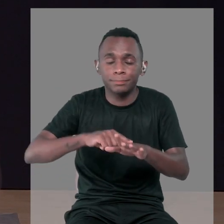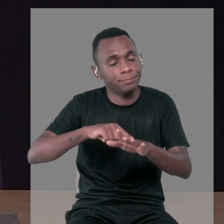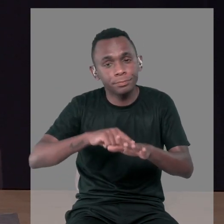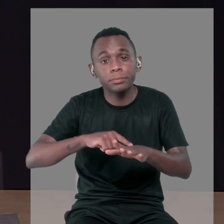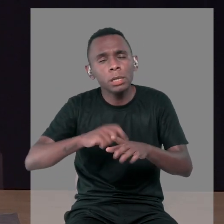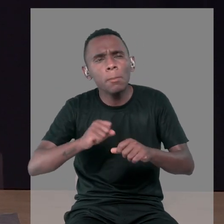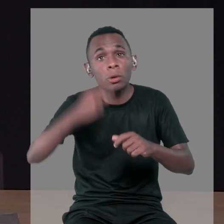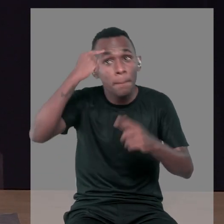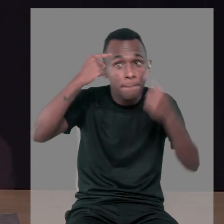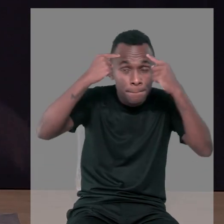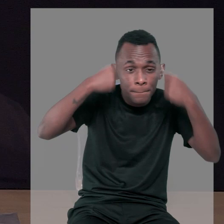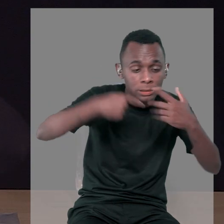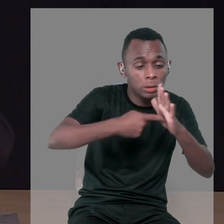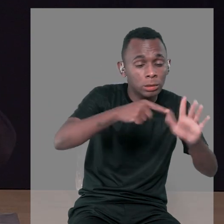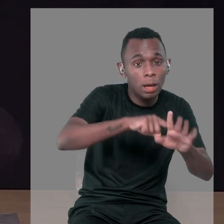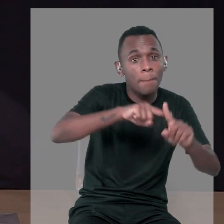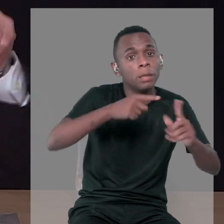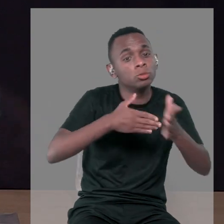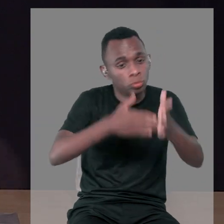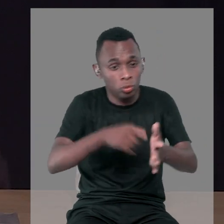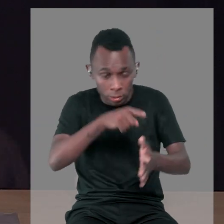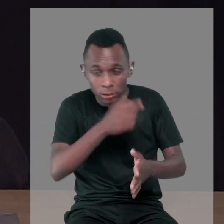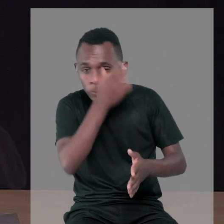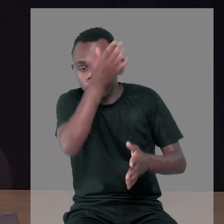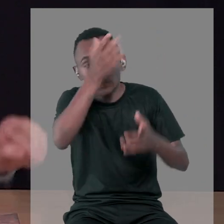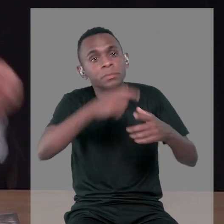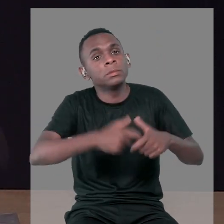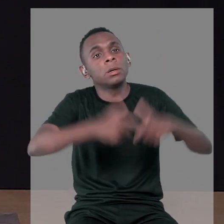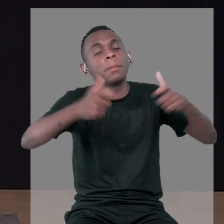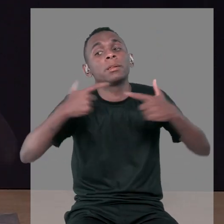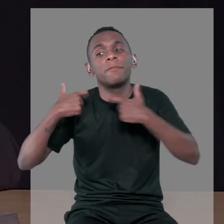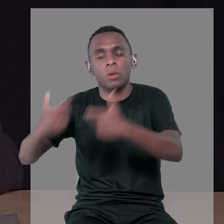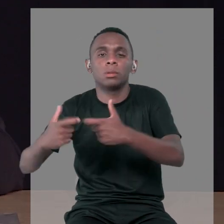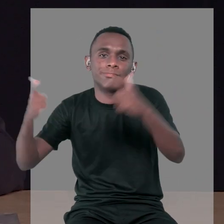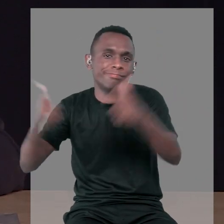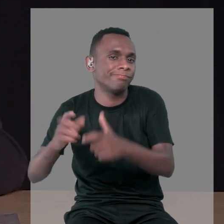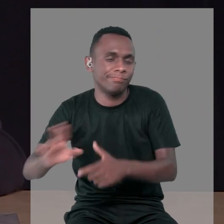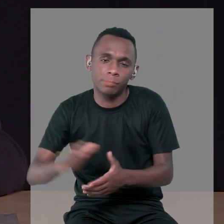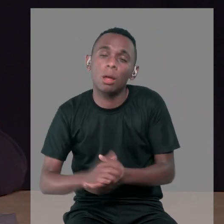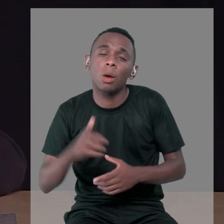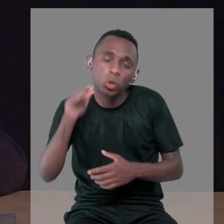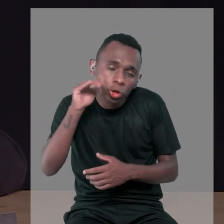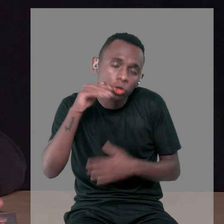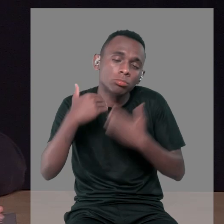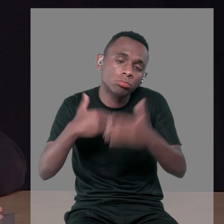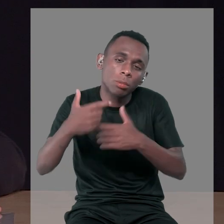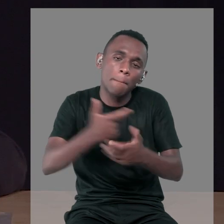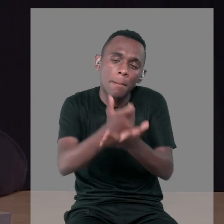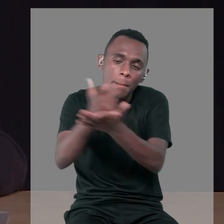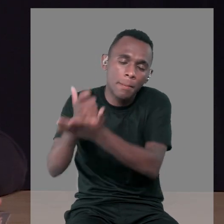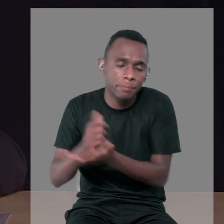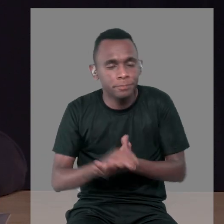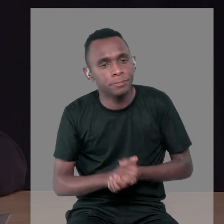pensar abstratamente esses fenômenos aumenta a violência e não diminui, que é o que nós assistimos com o progresso da artilharia. Não sei se eu te respondi,